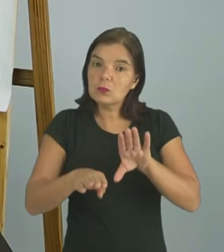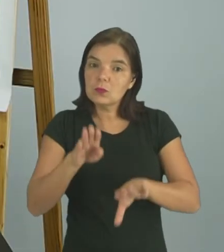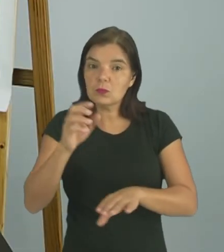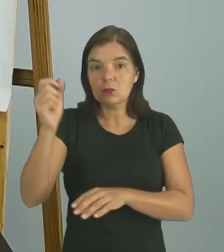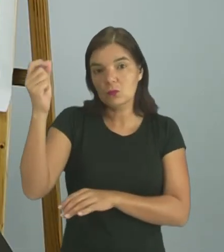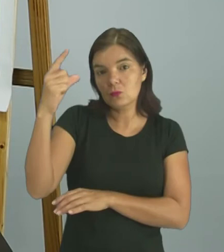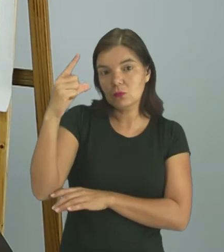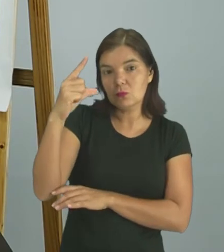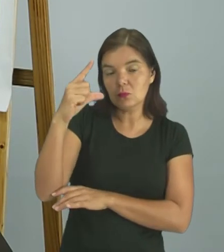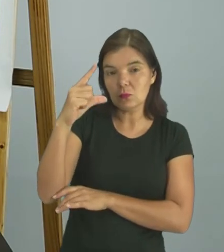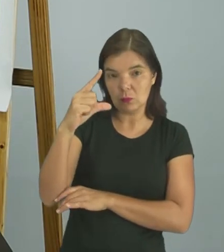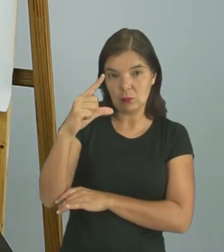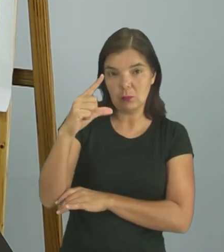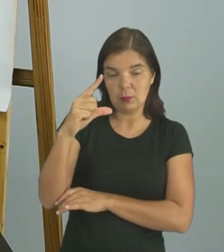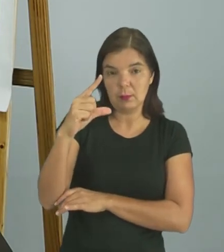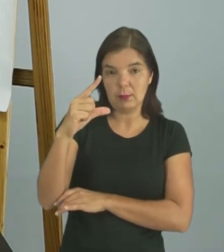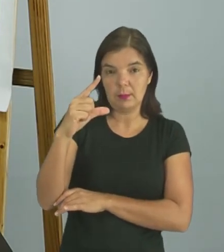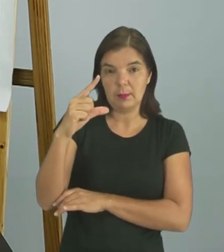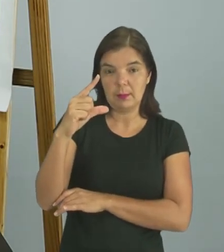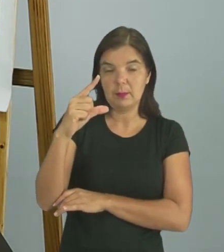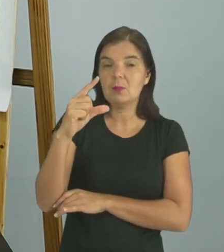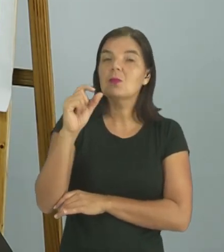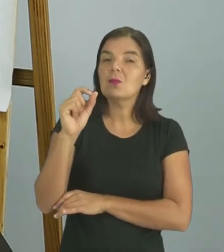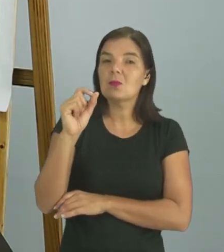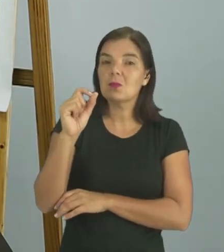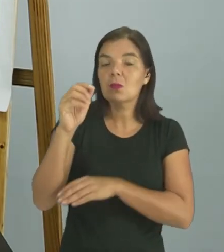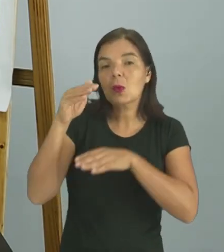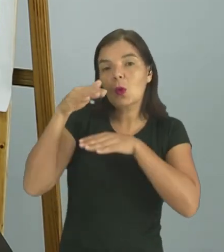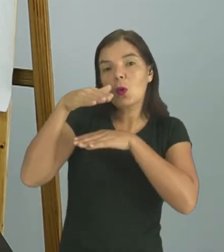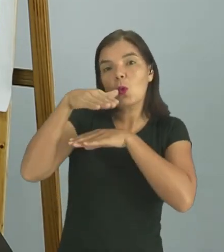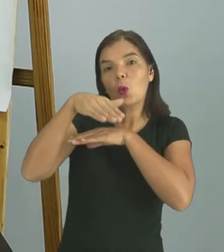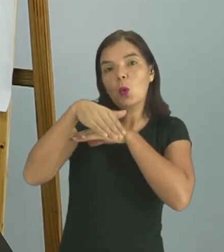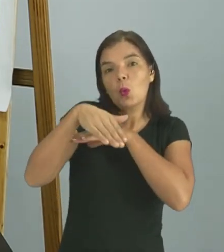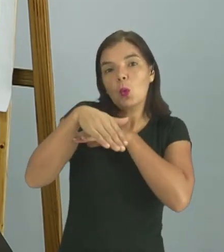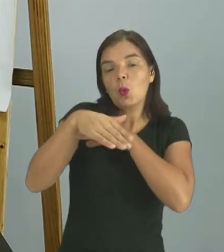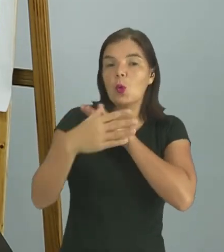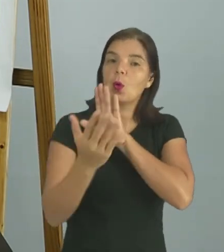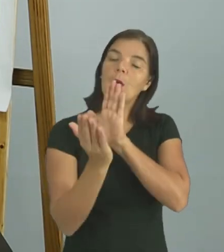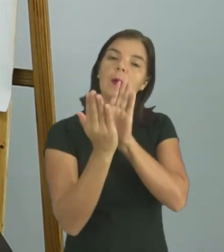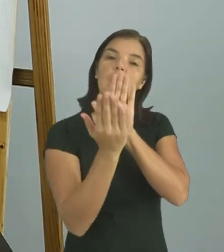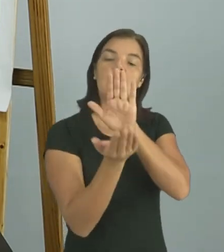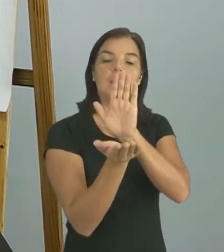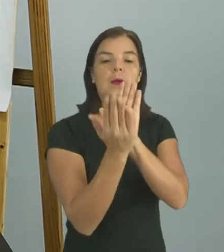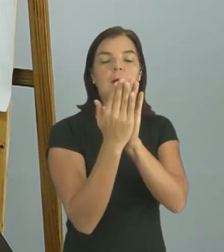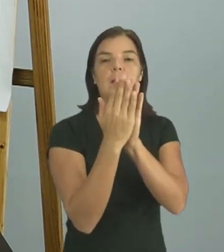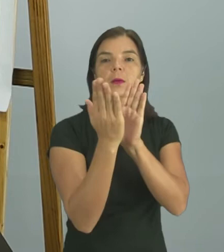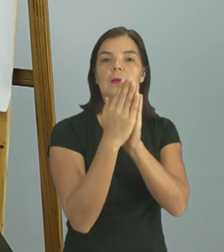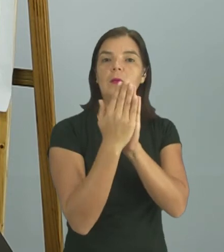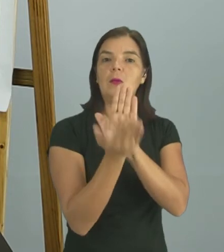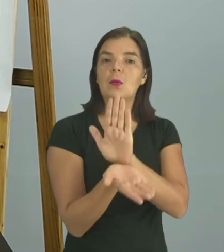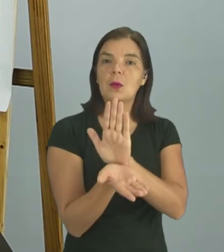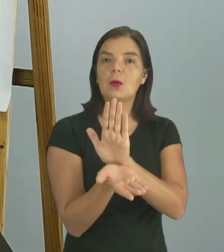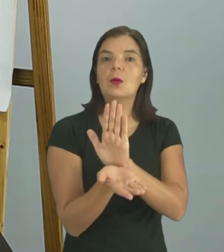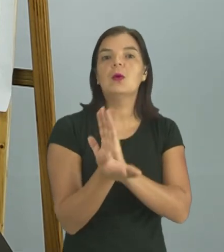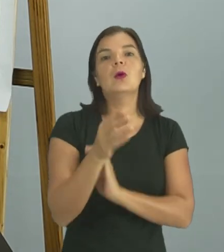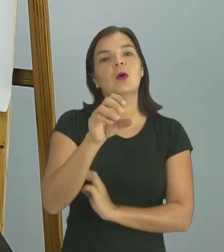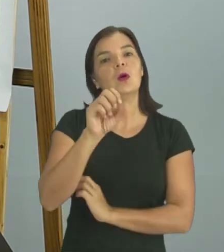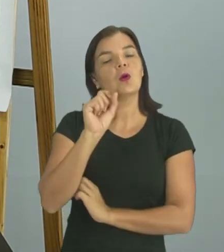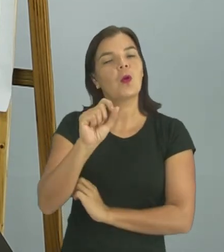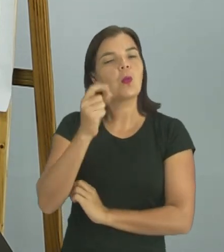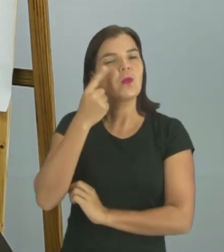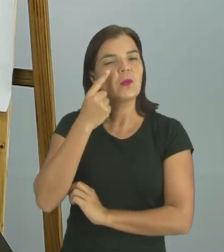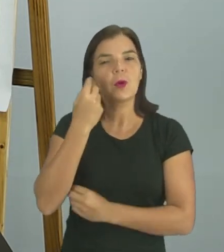do sol, ele projetaria a sombra naquele determinado horário do dia. Vamos ver